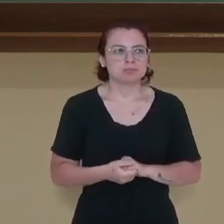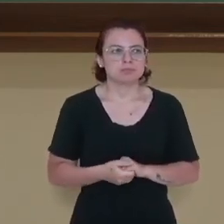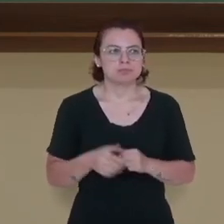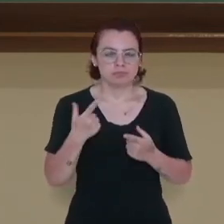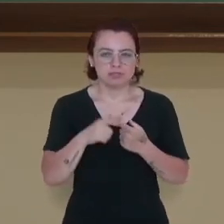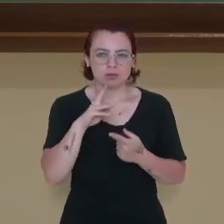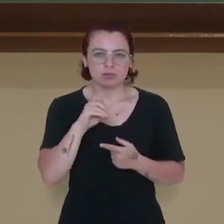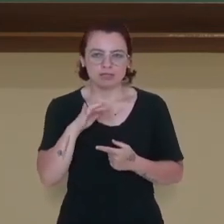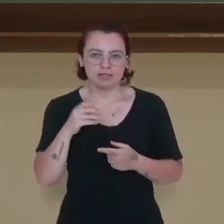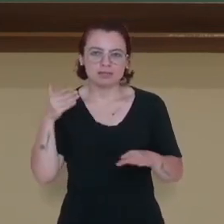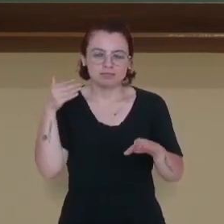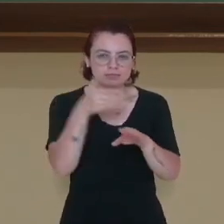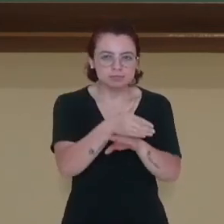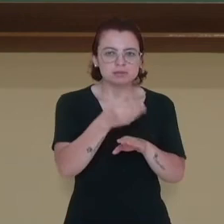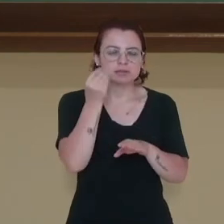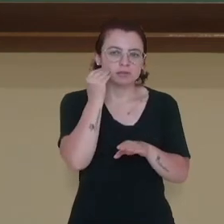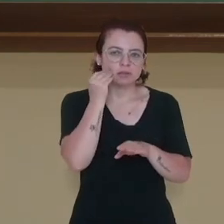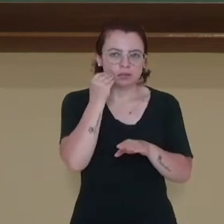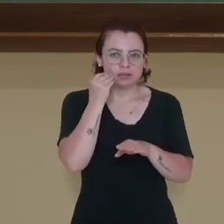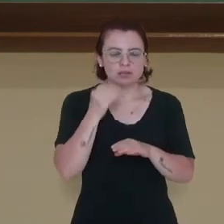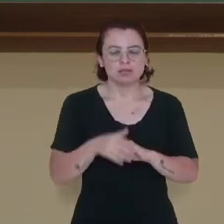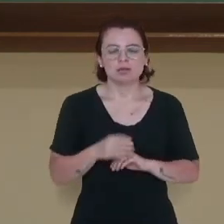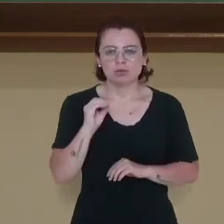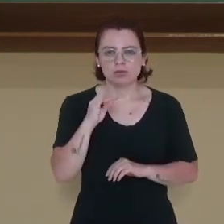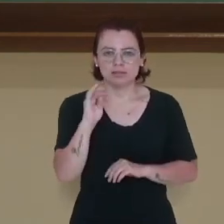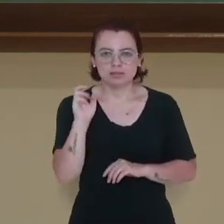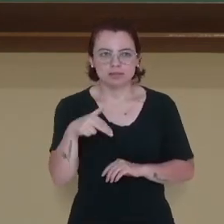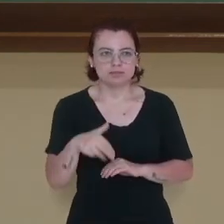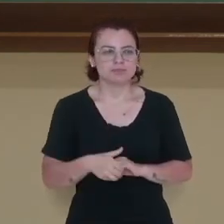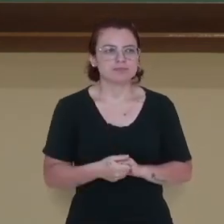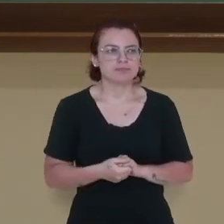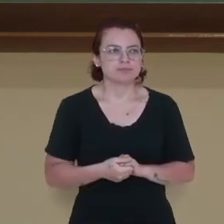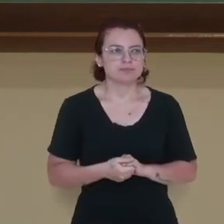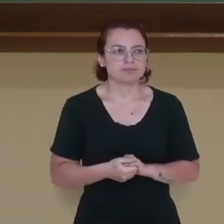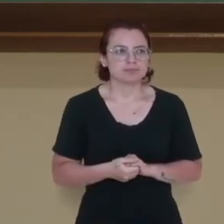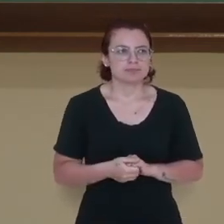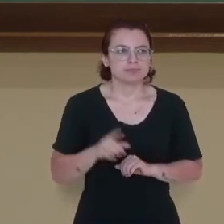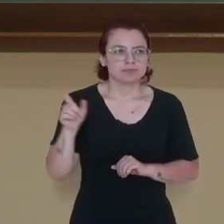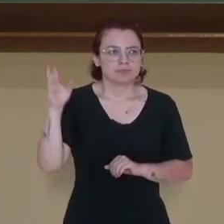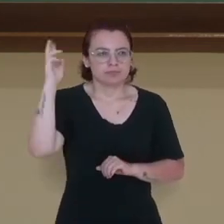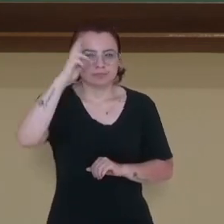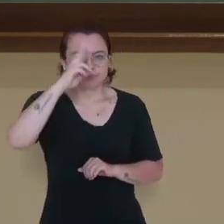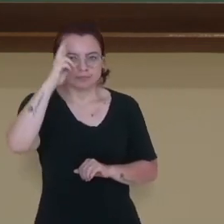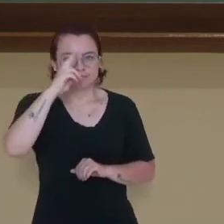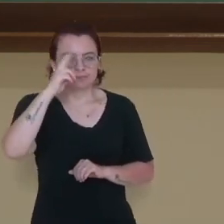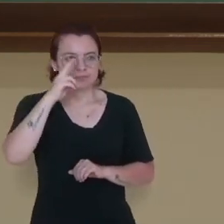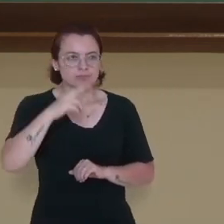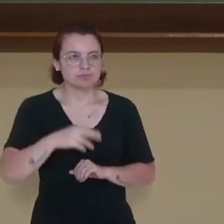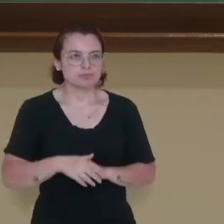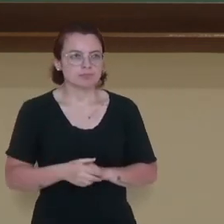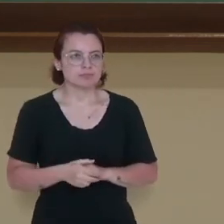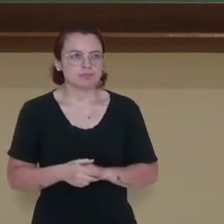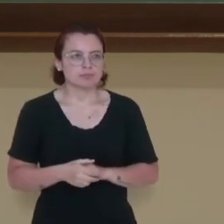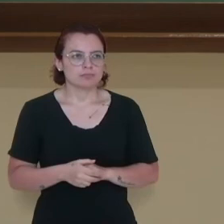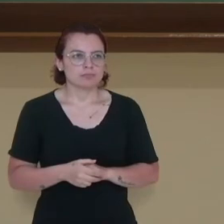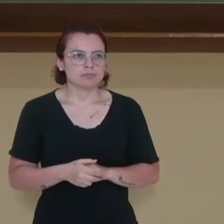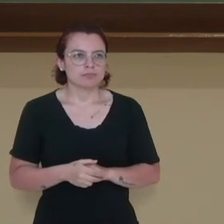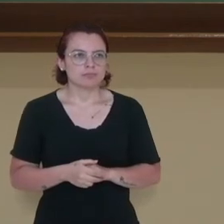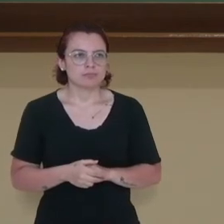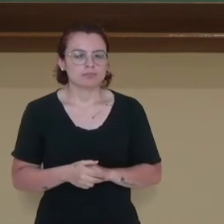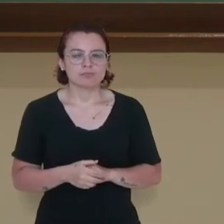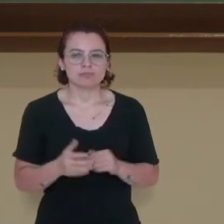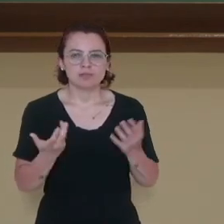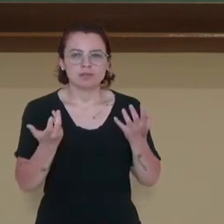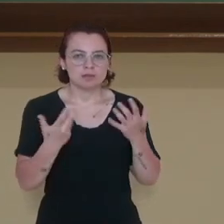organização entre Estados Unidos e vários países da Europa. A Rússia não quer que a OTAN se expanda a leste, onde está